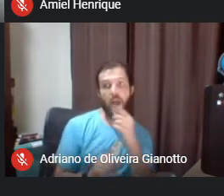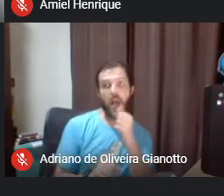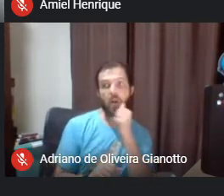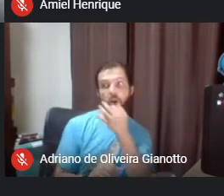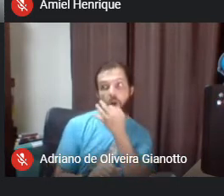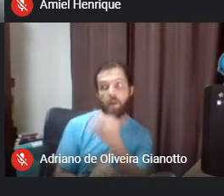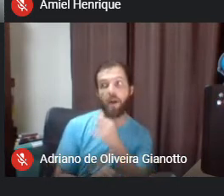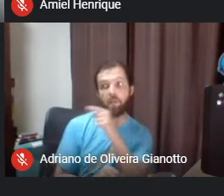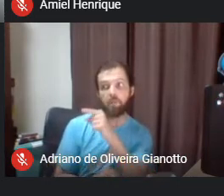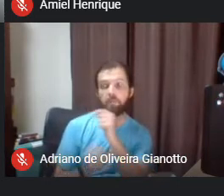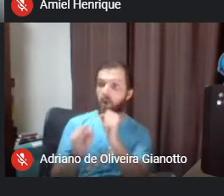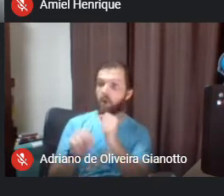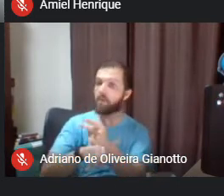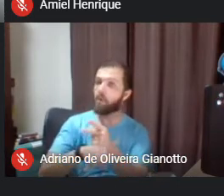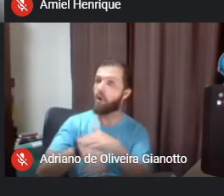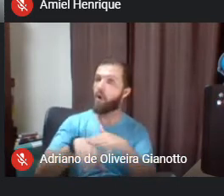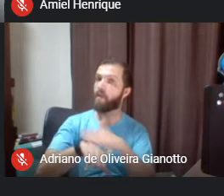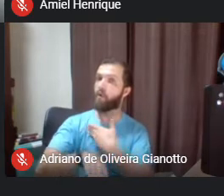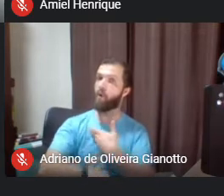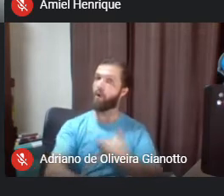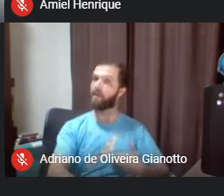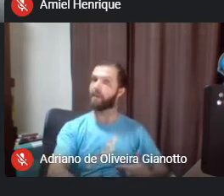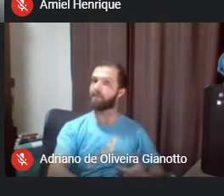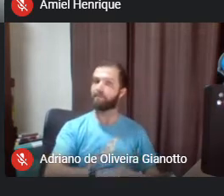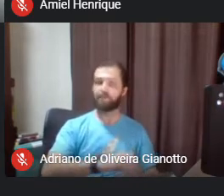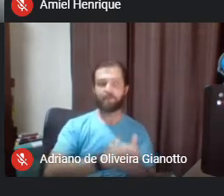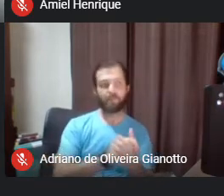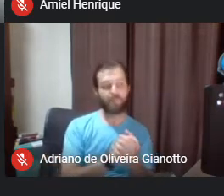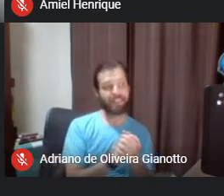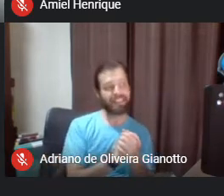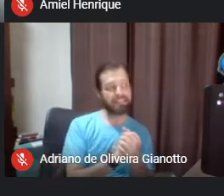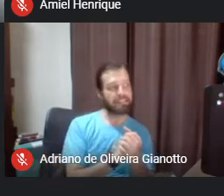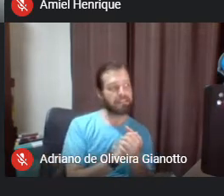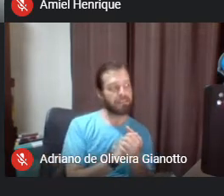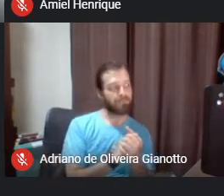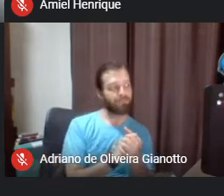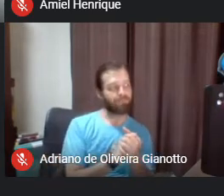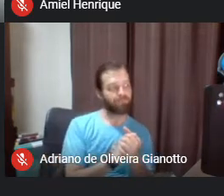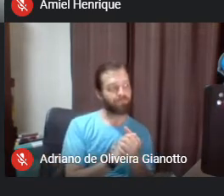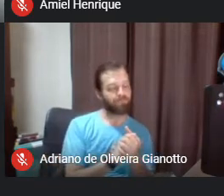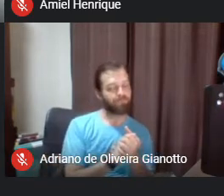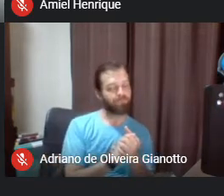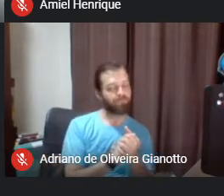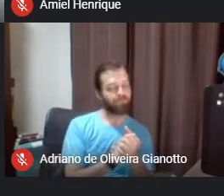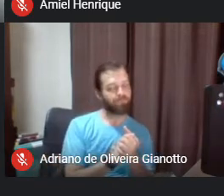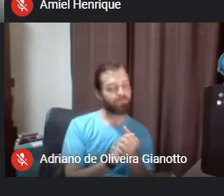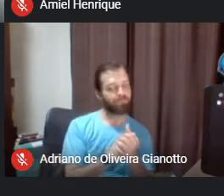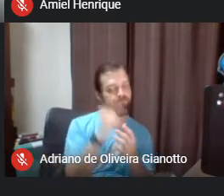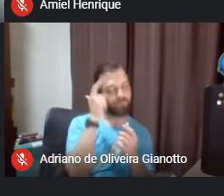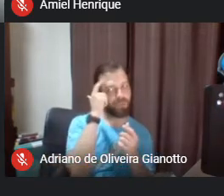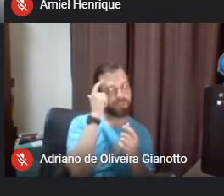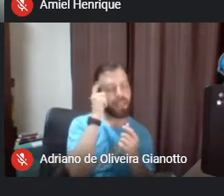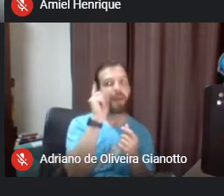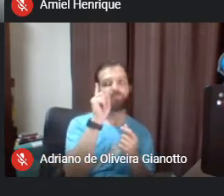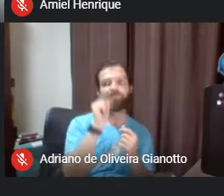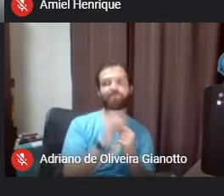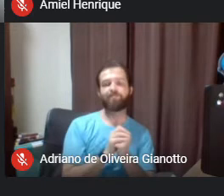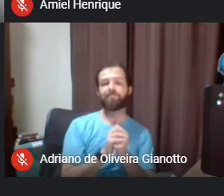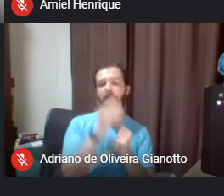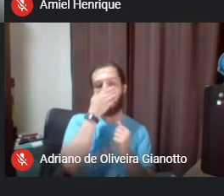aqui. E a esposa sugeriu, falou, olha, por que você não procura o imperador e conversa com